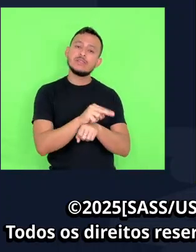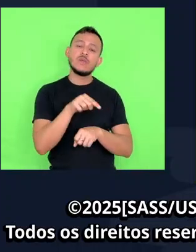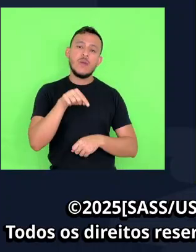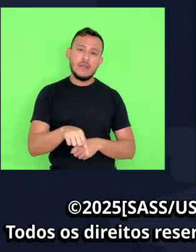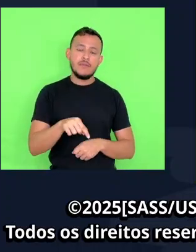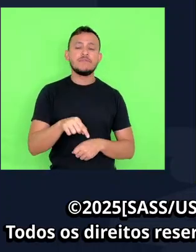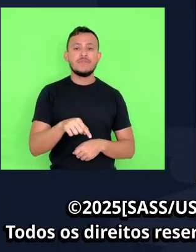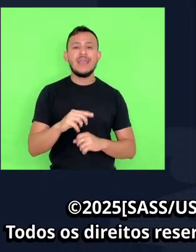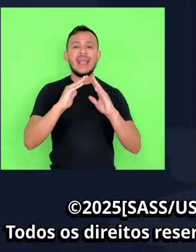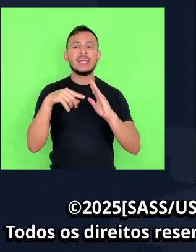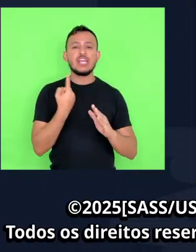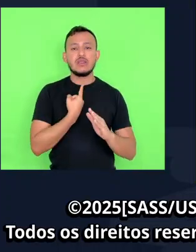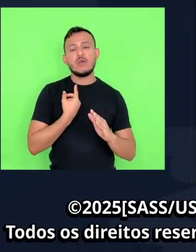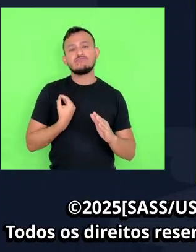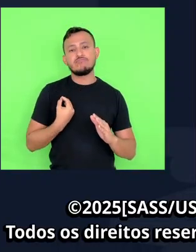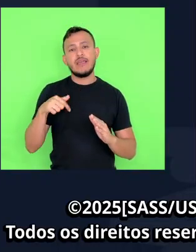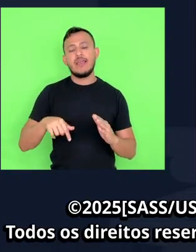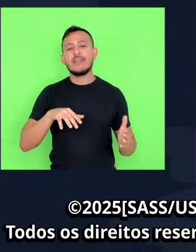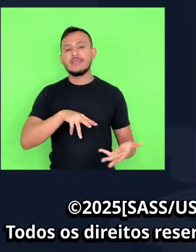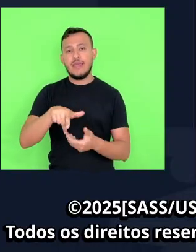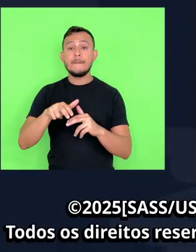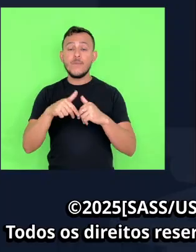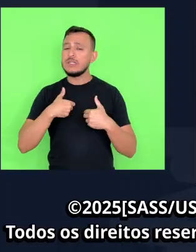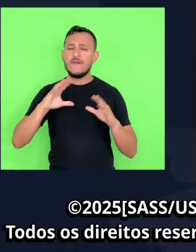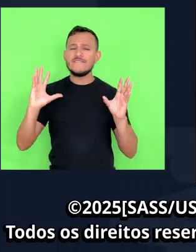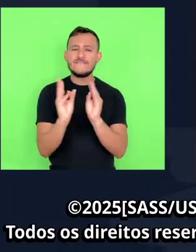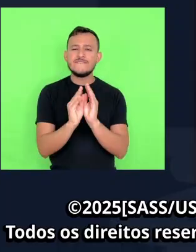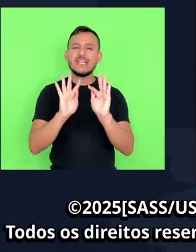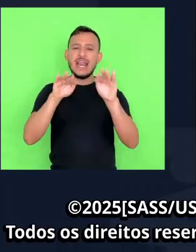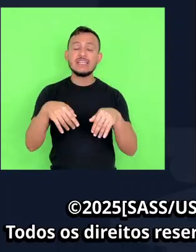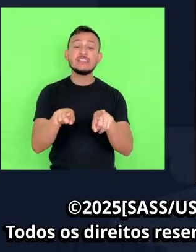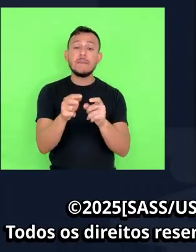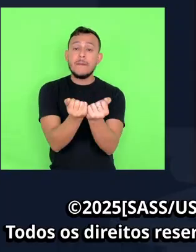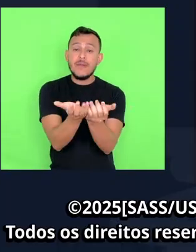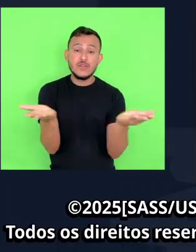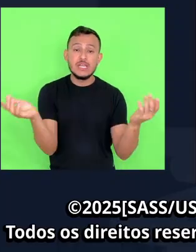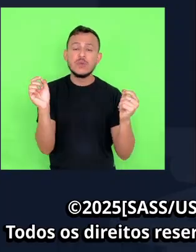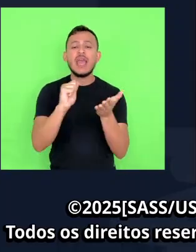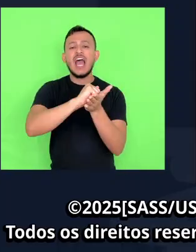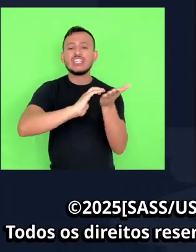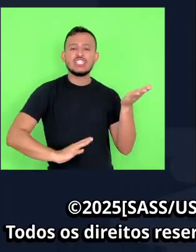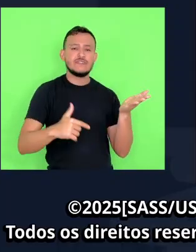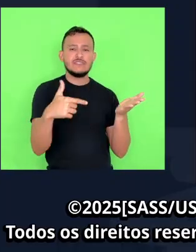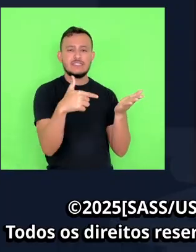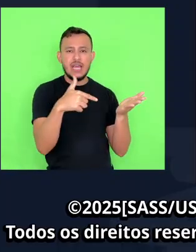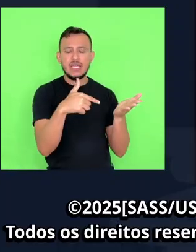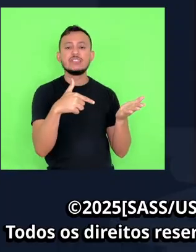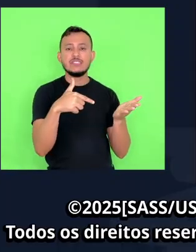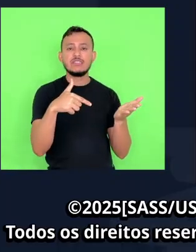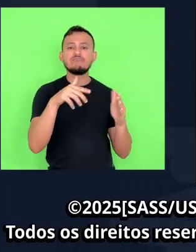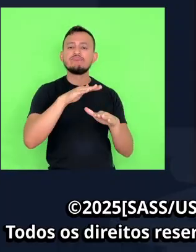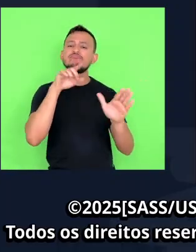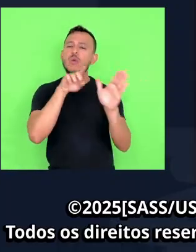casa comum que habitamos a Terra. Então, aqui eu finalizo e deixo para vocês a atividade com